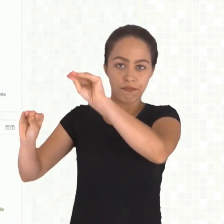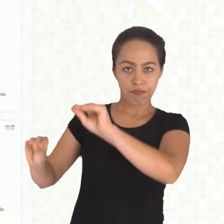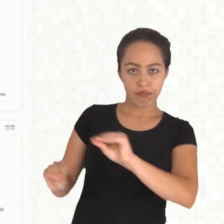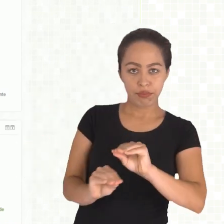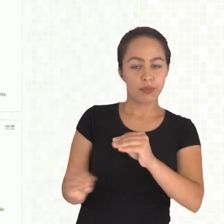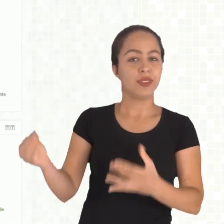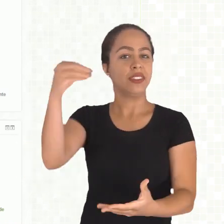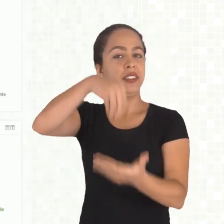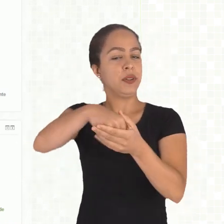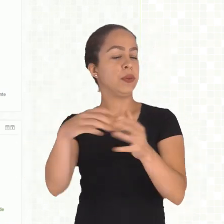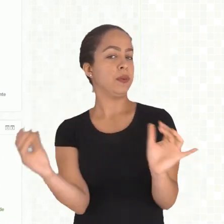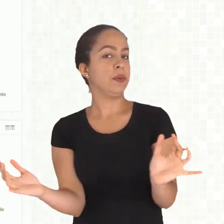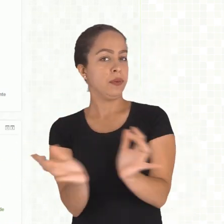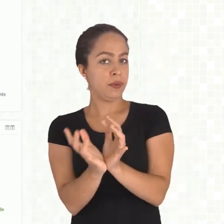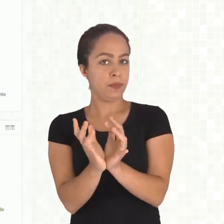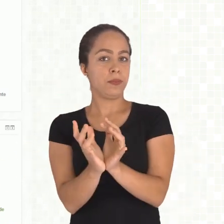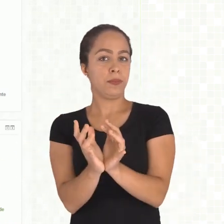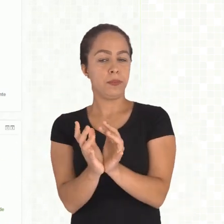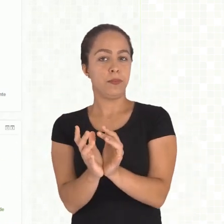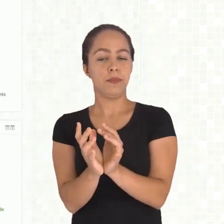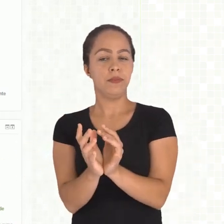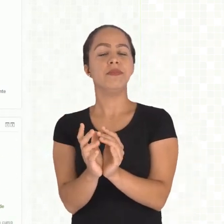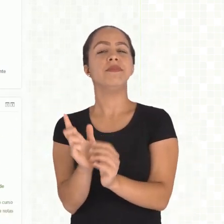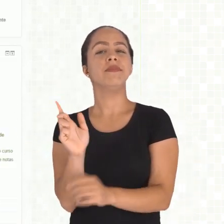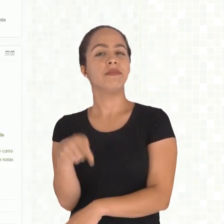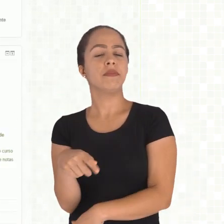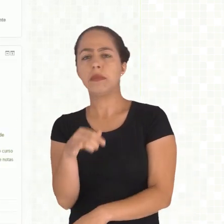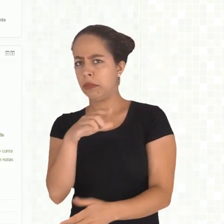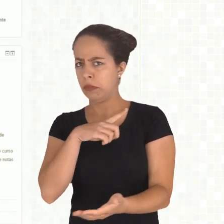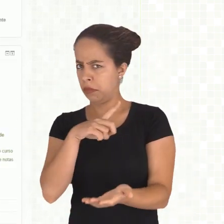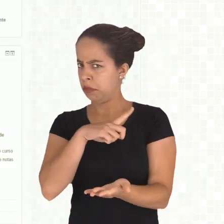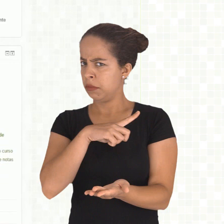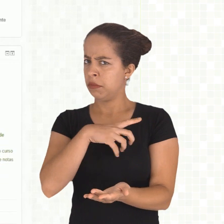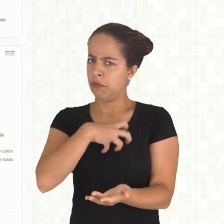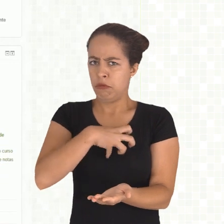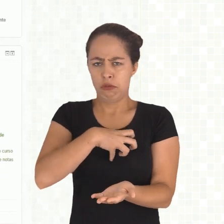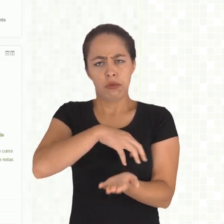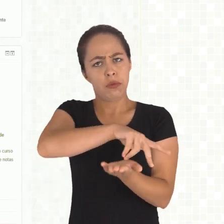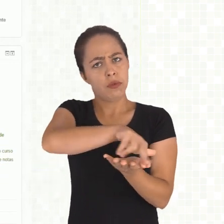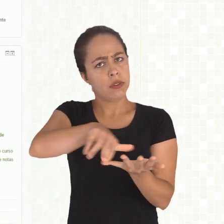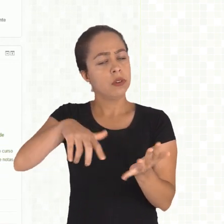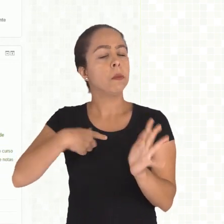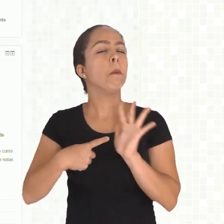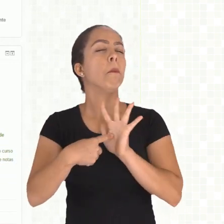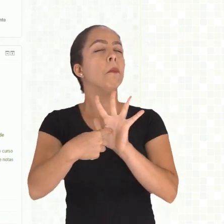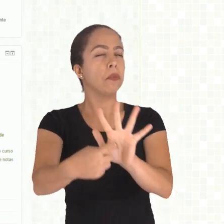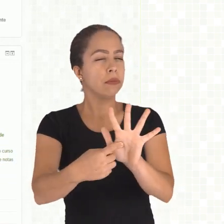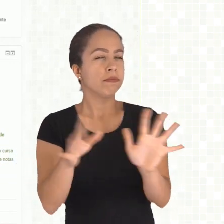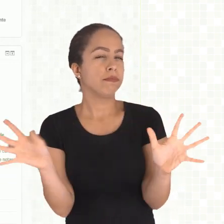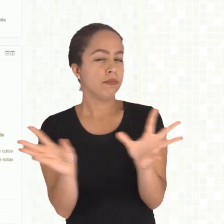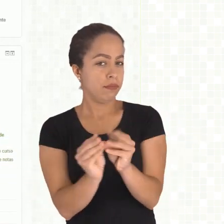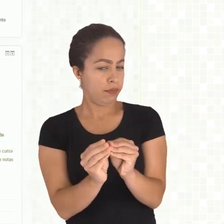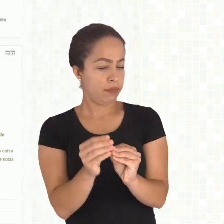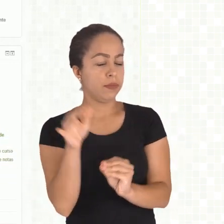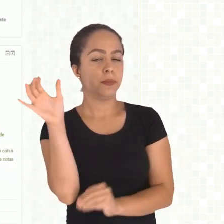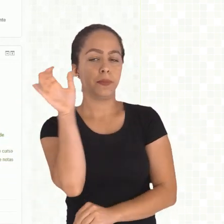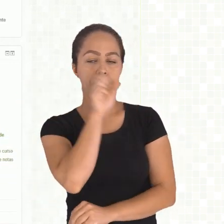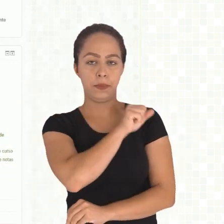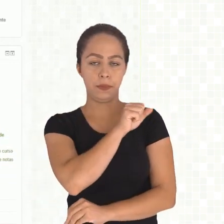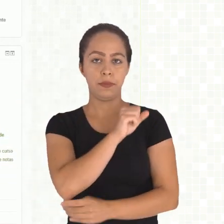categoria. Isso é muito simples de fazer, tem várias maneiras, mas eu vou mover uma por uma para você